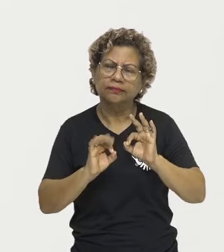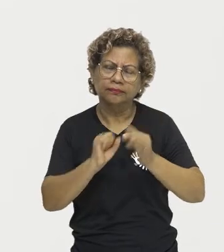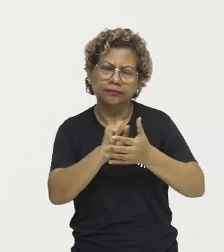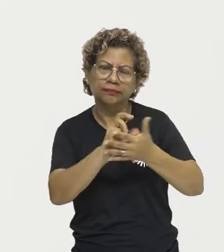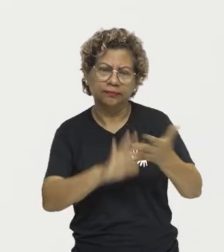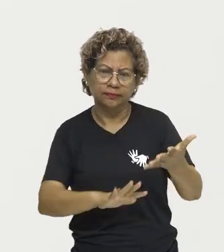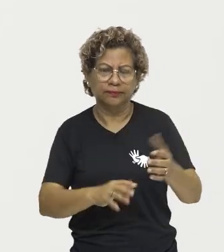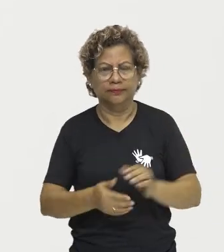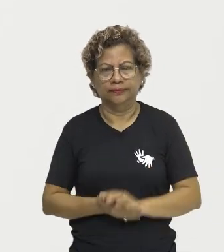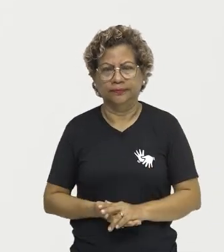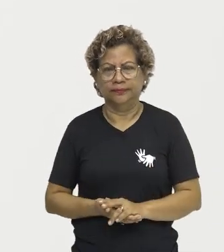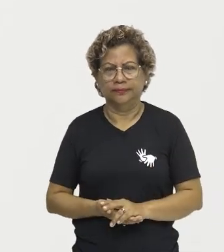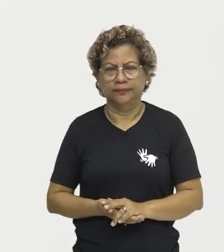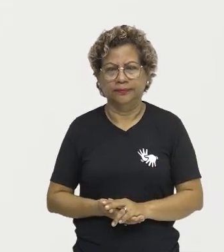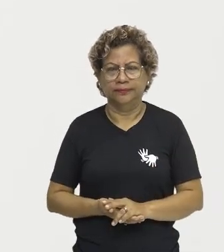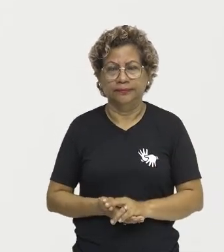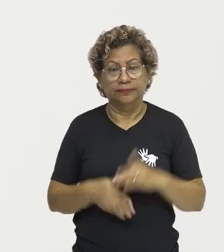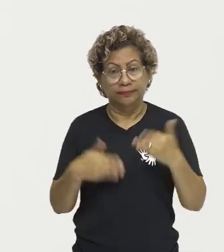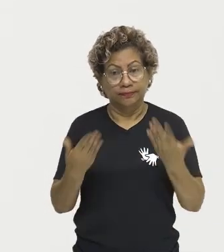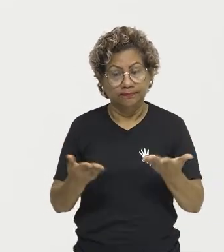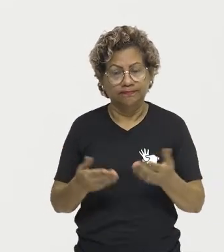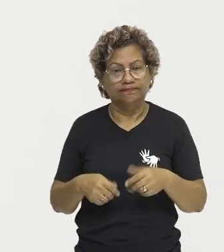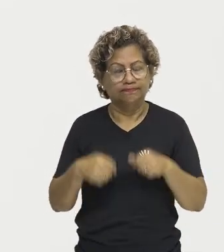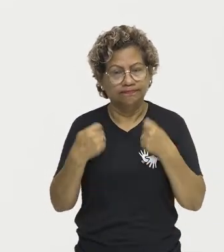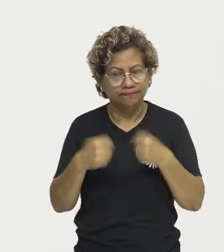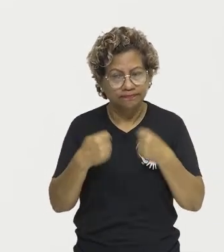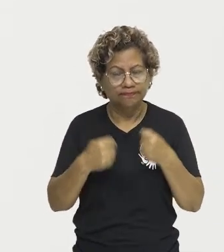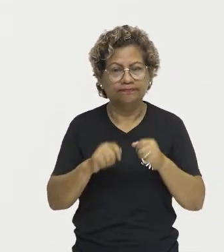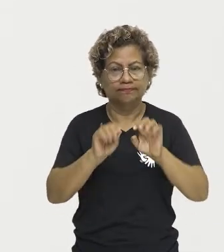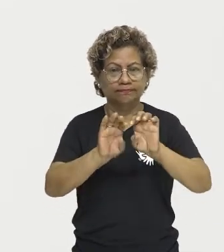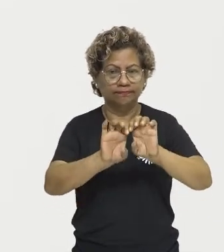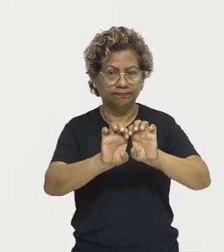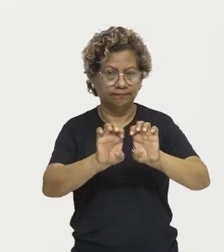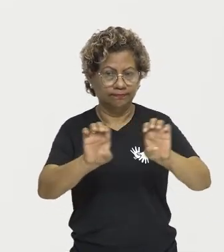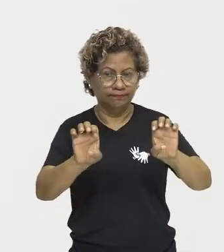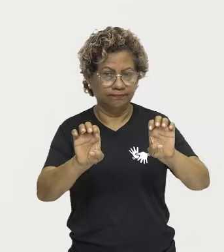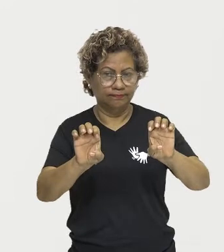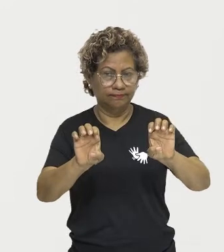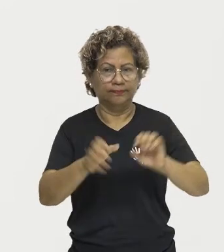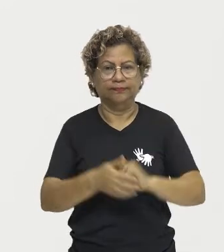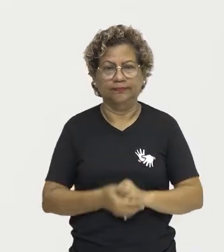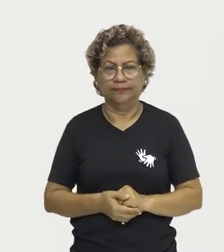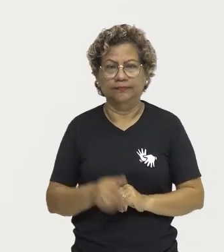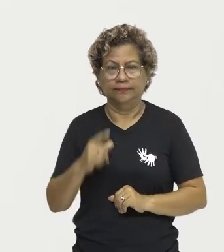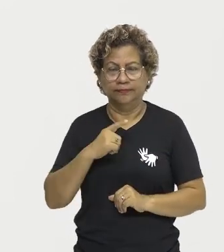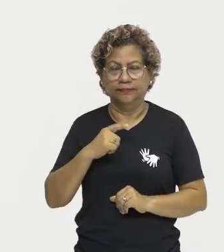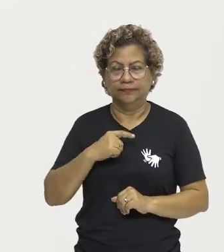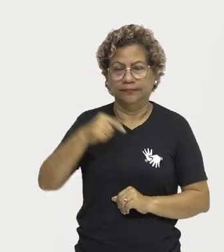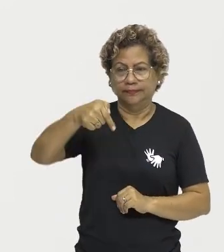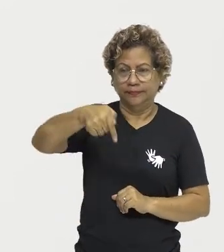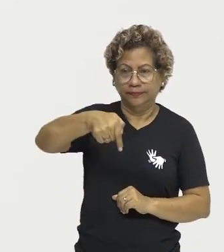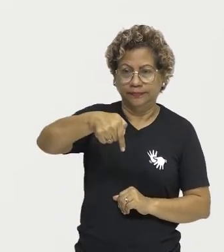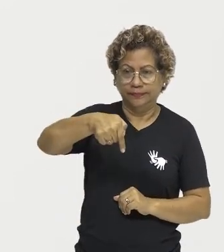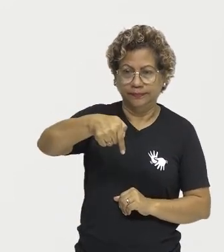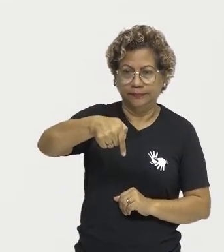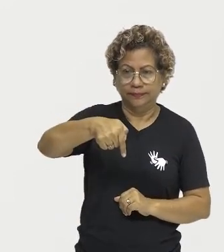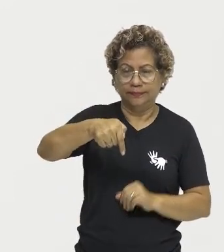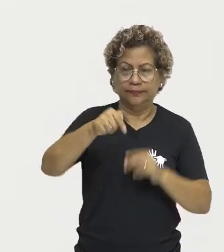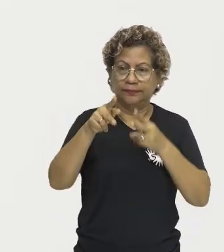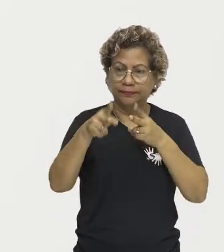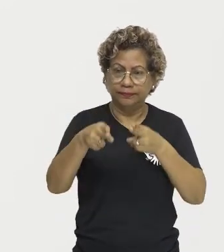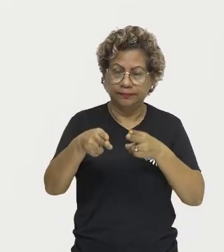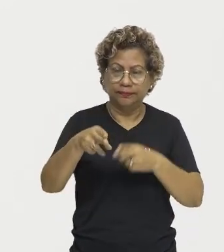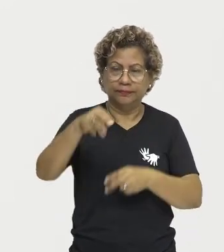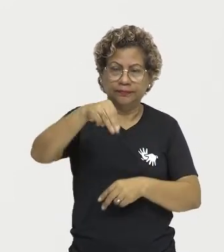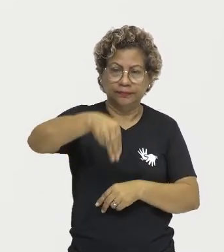exercício? Primeira coisa, a equação fundamental é esta aí, Q igual a M vezes